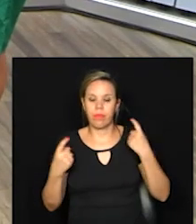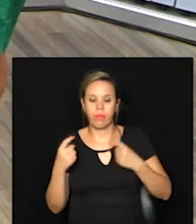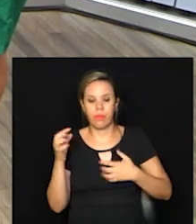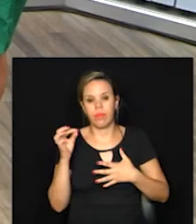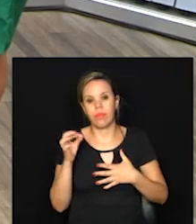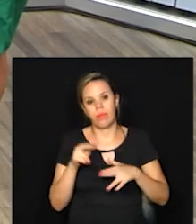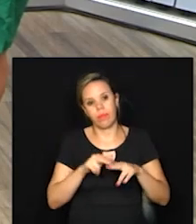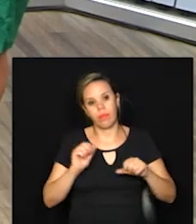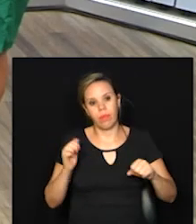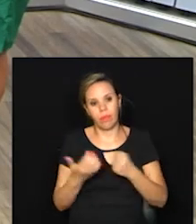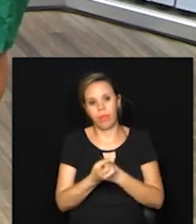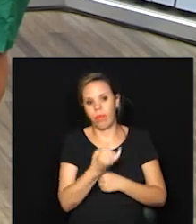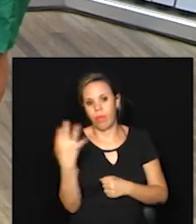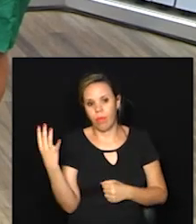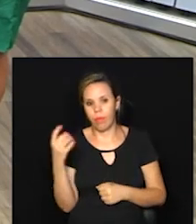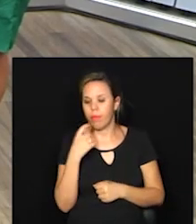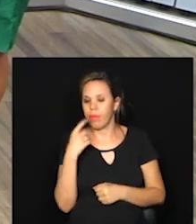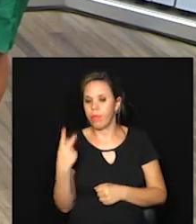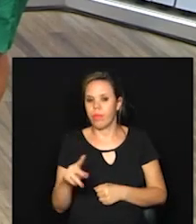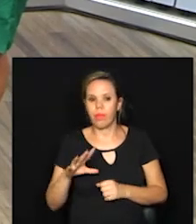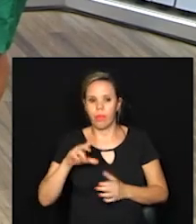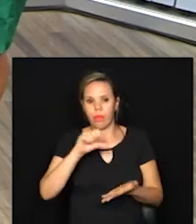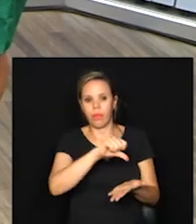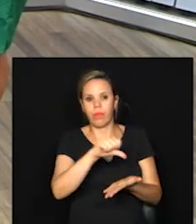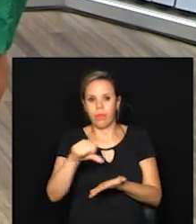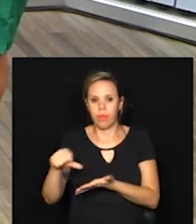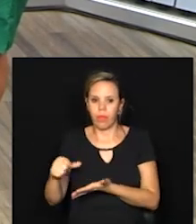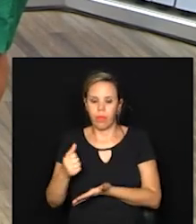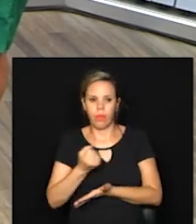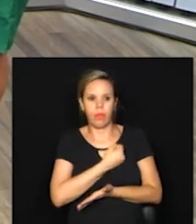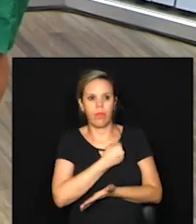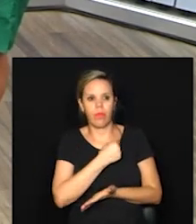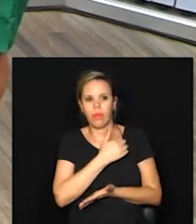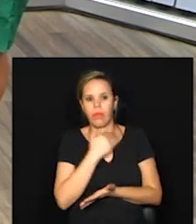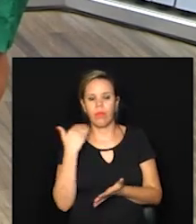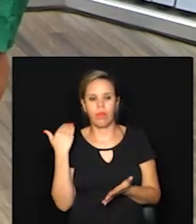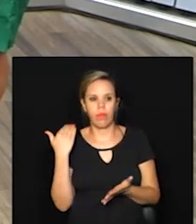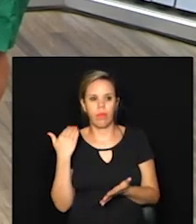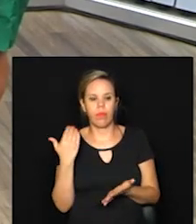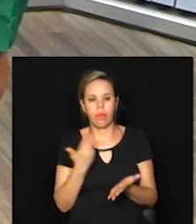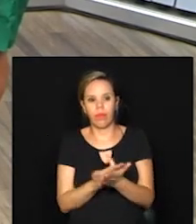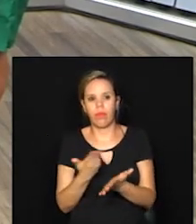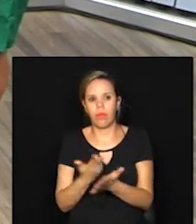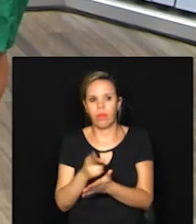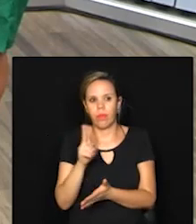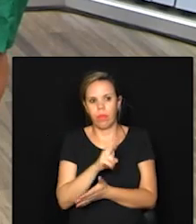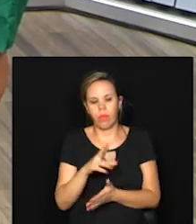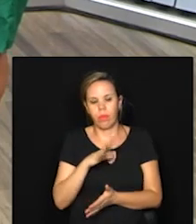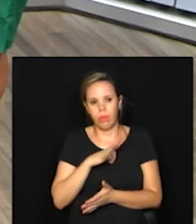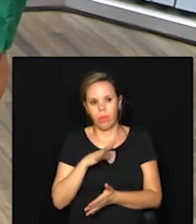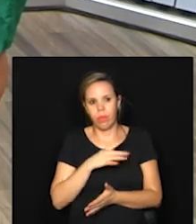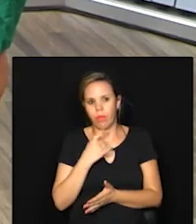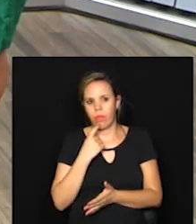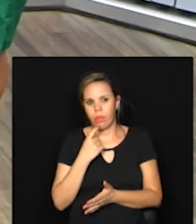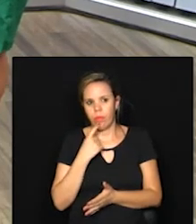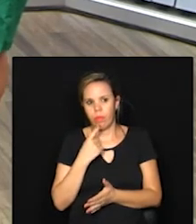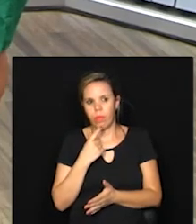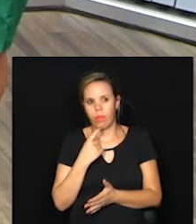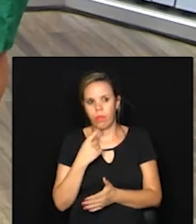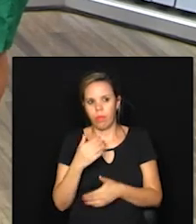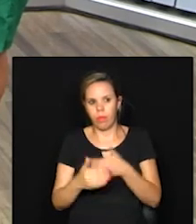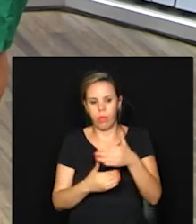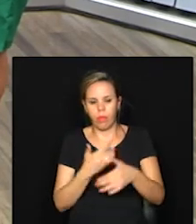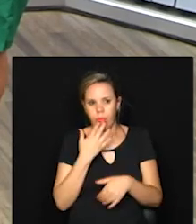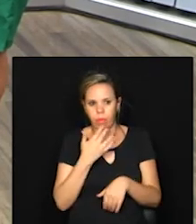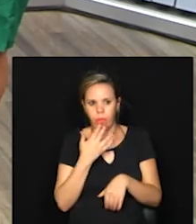da Covid-19 em Campinas e toda a região, o número de mortes, leitos ocupados, a cidade de Campinas passou para a fase